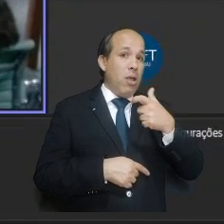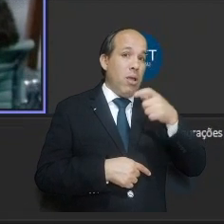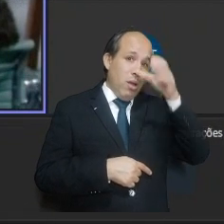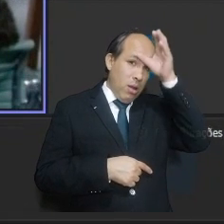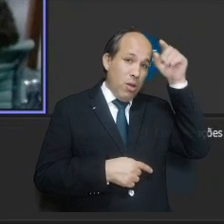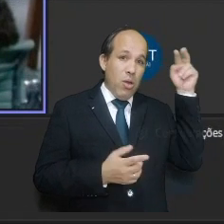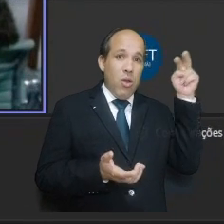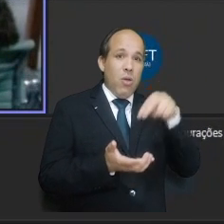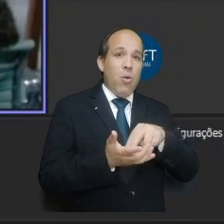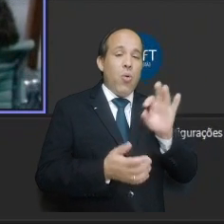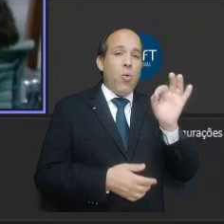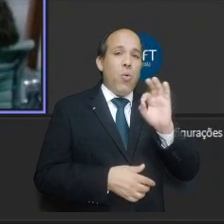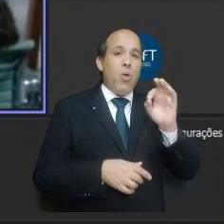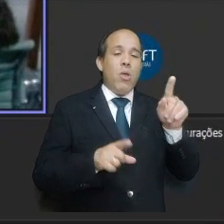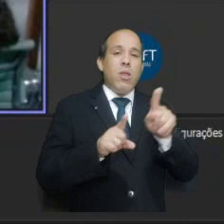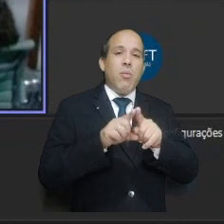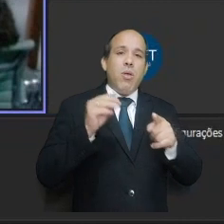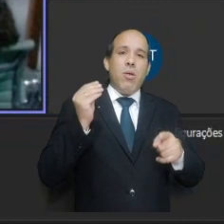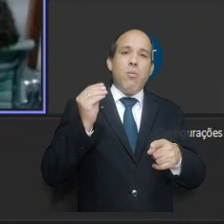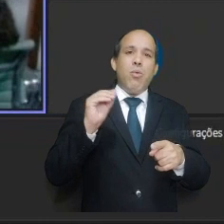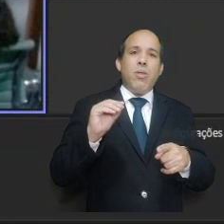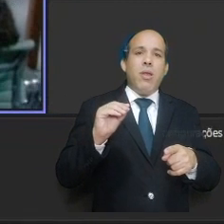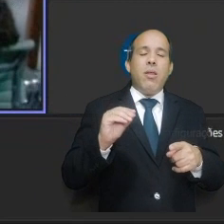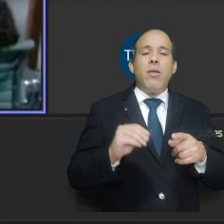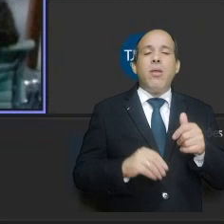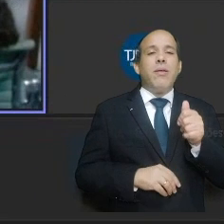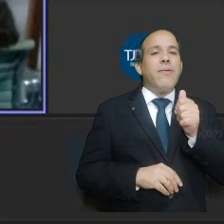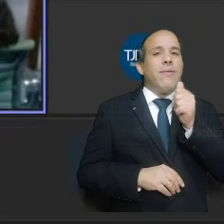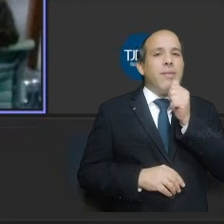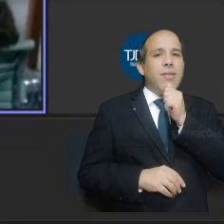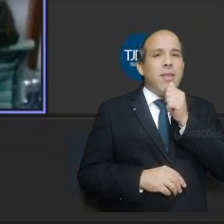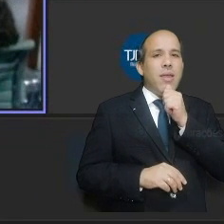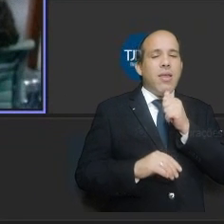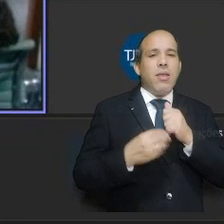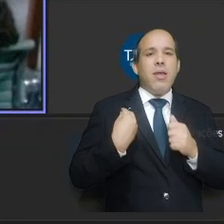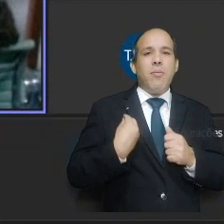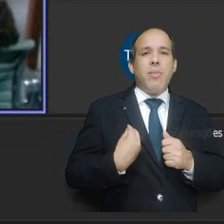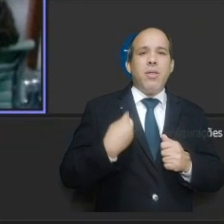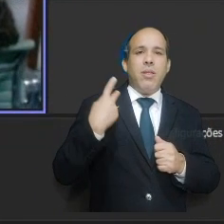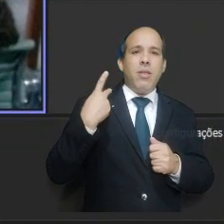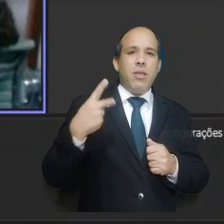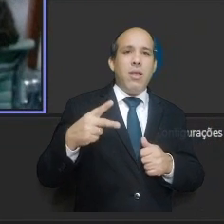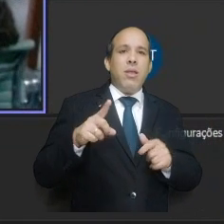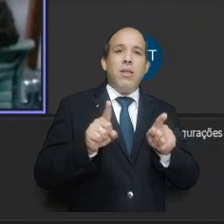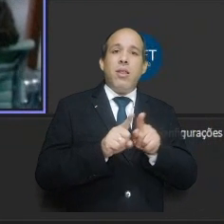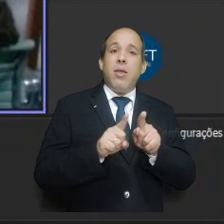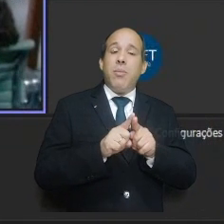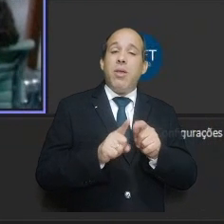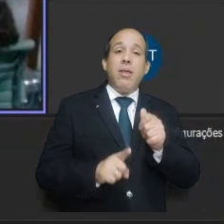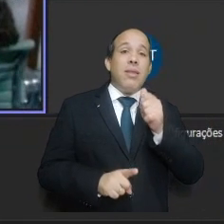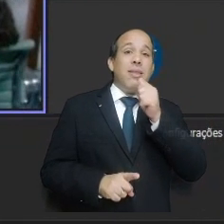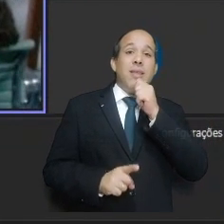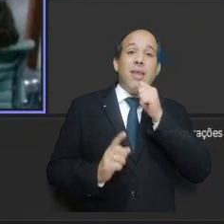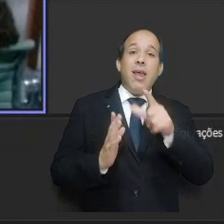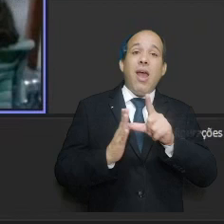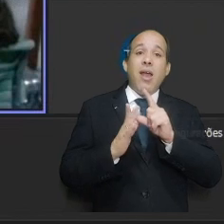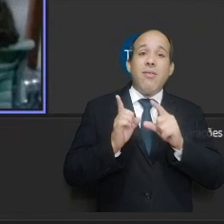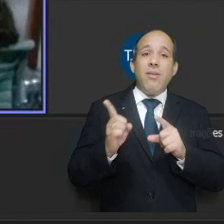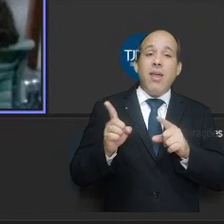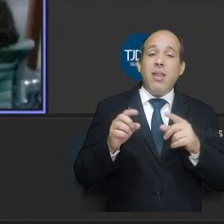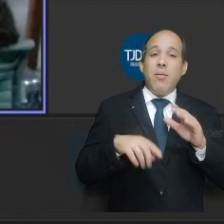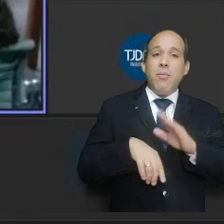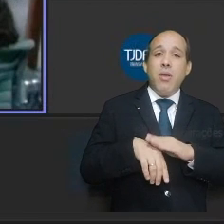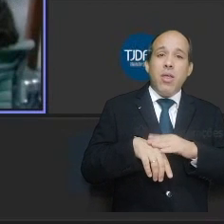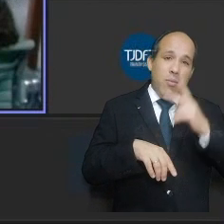ele não estava presente, e não somente aplicaram essa censura sem a sua presença e sem o prévio exercício